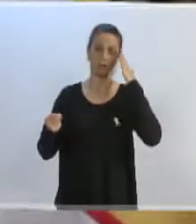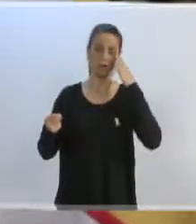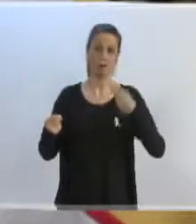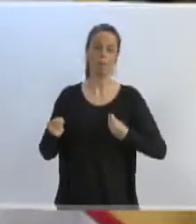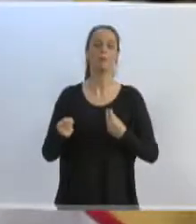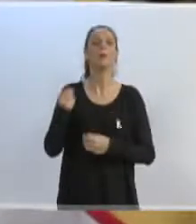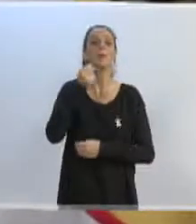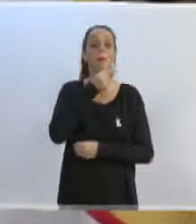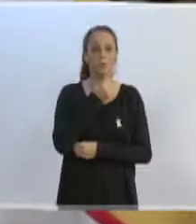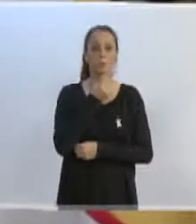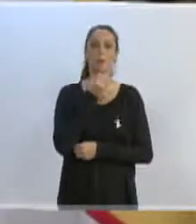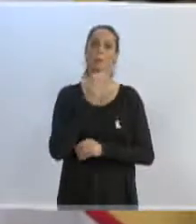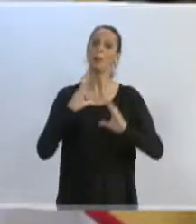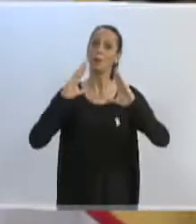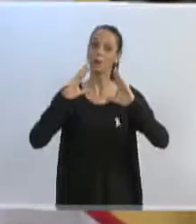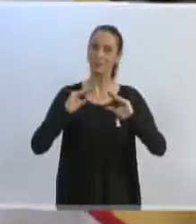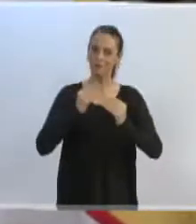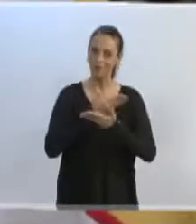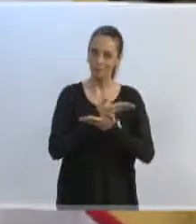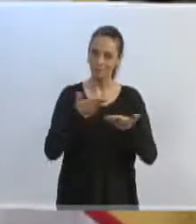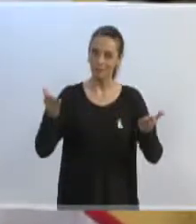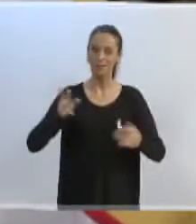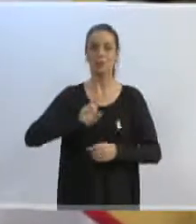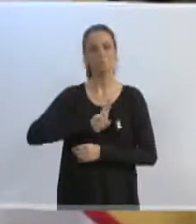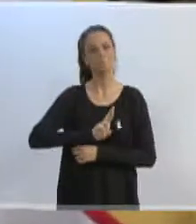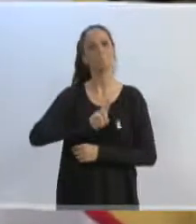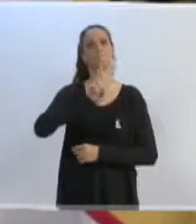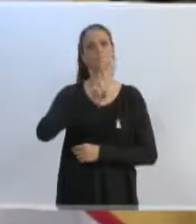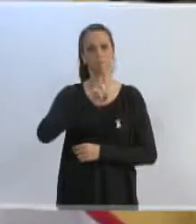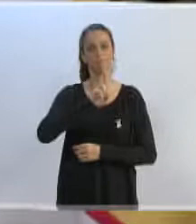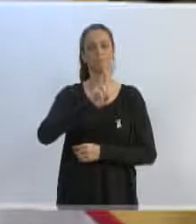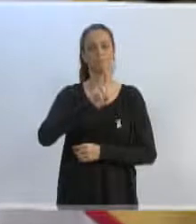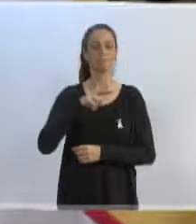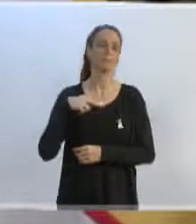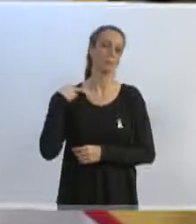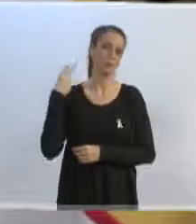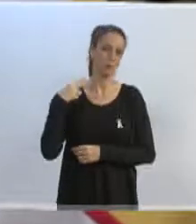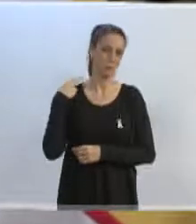Boa noite. Em nome do vereador